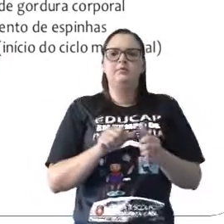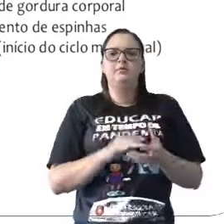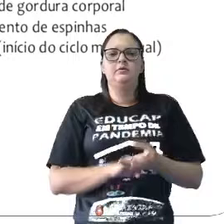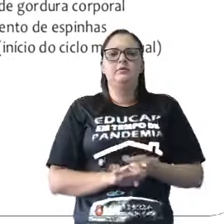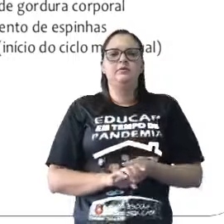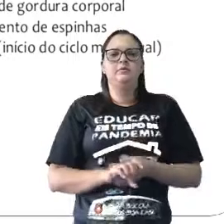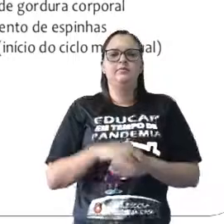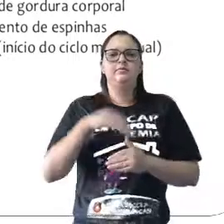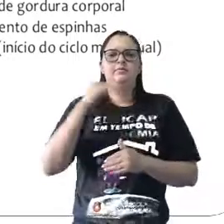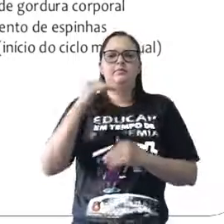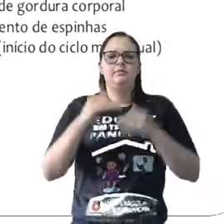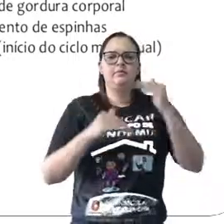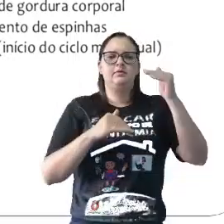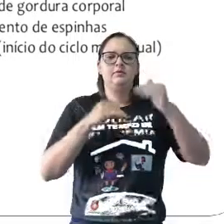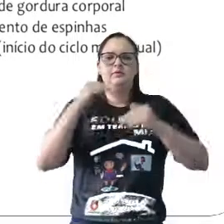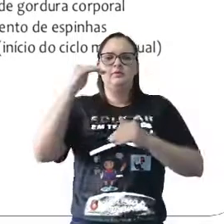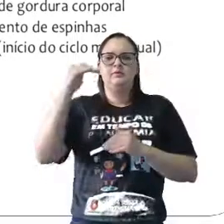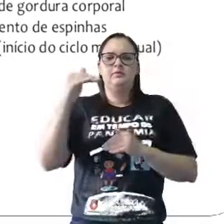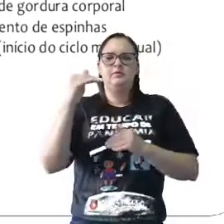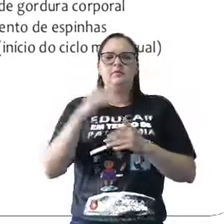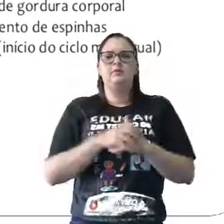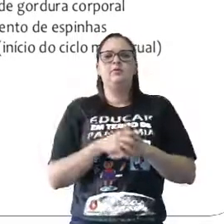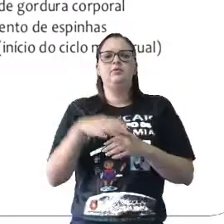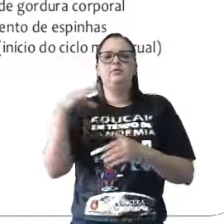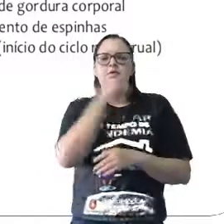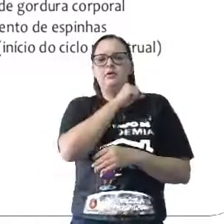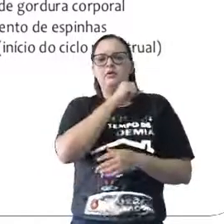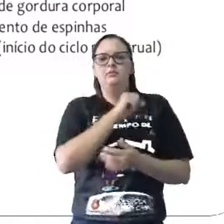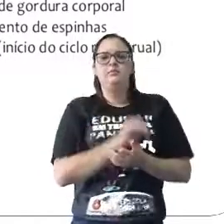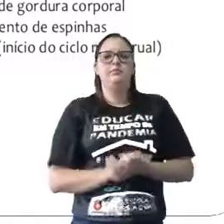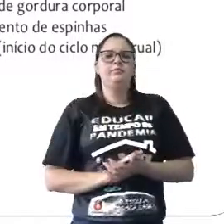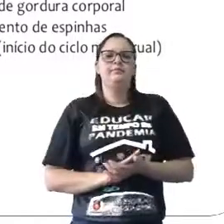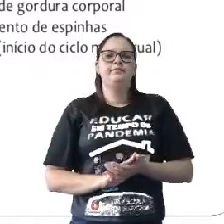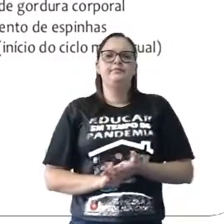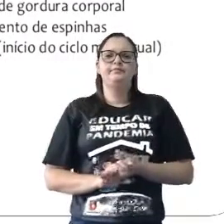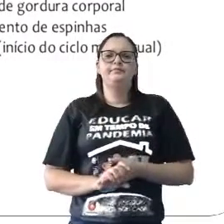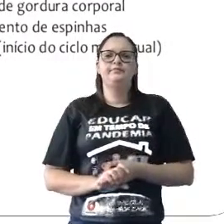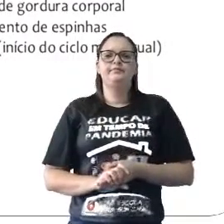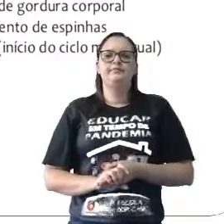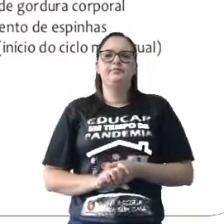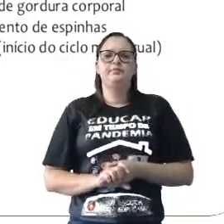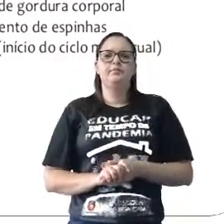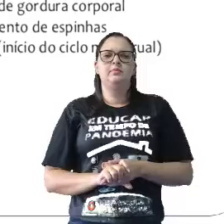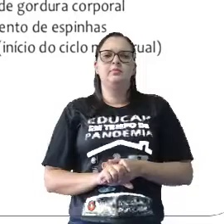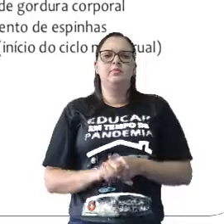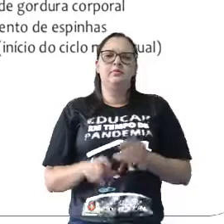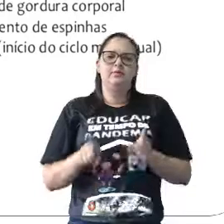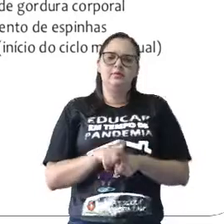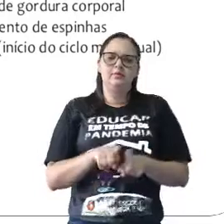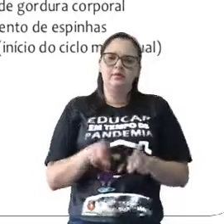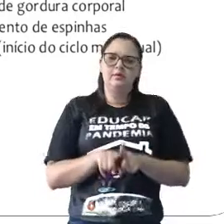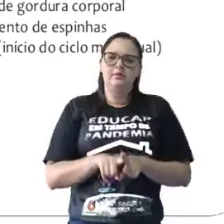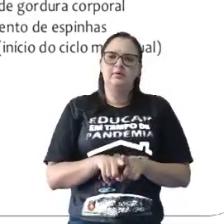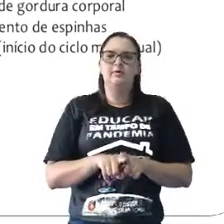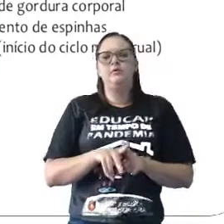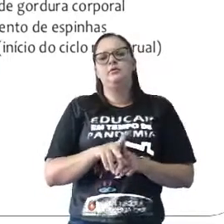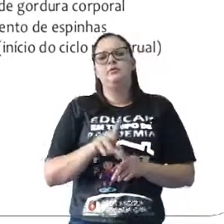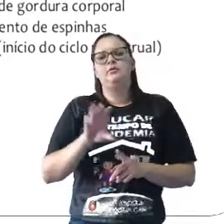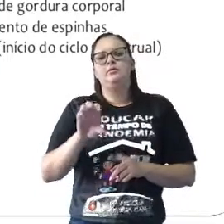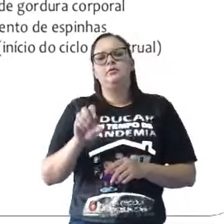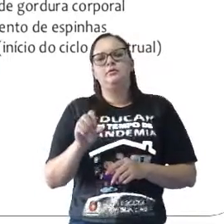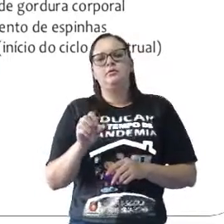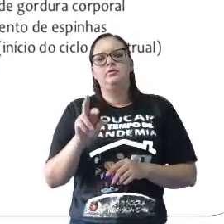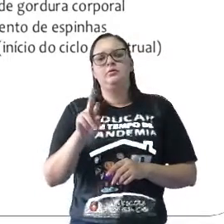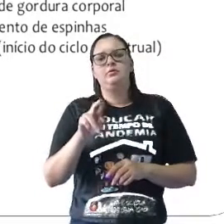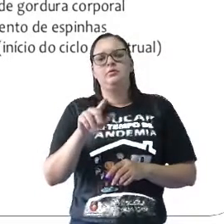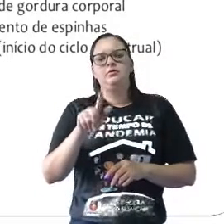o crescimento acelerado, como eu falei na aula passada para vocês, o crescimento de órgãos reprodutores, como o pênis, os testículos,